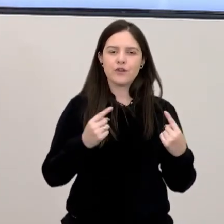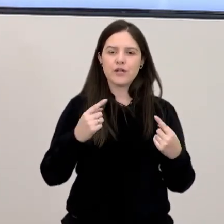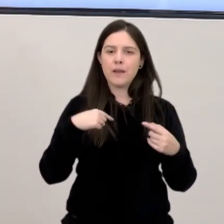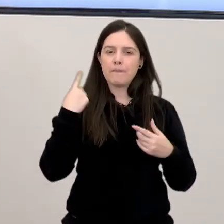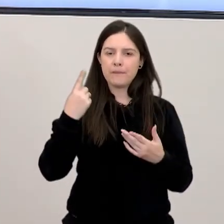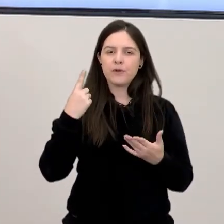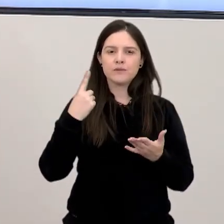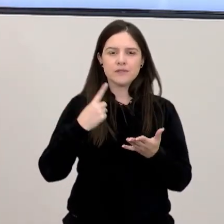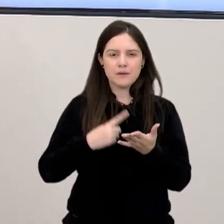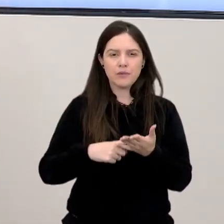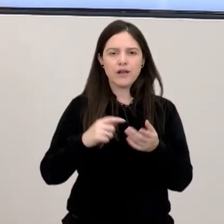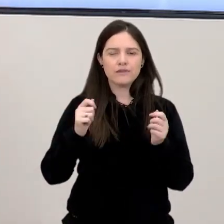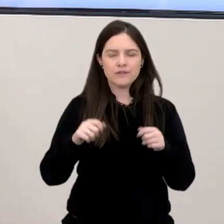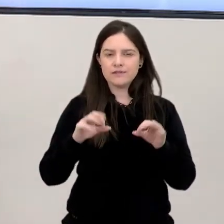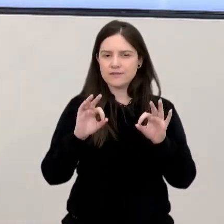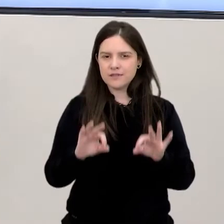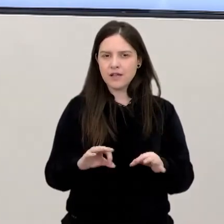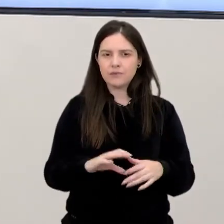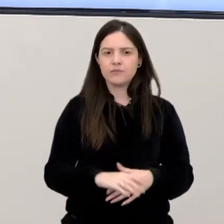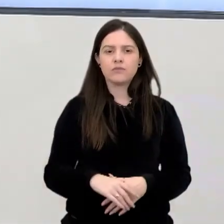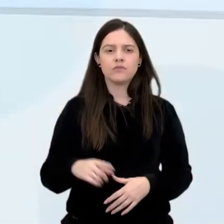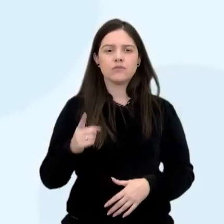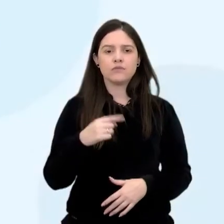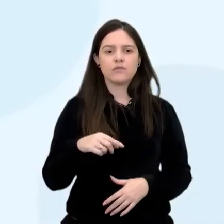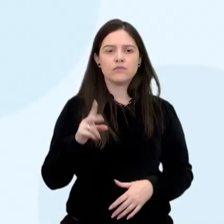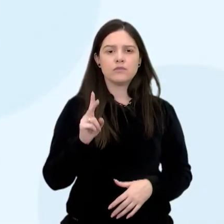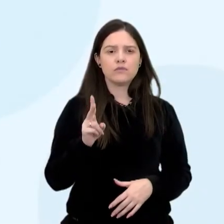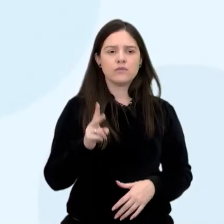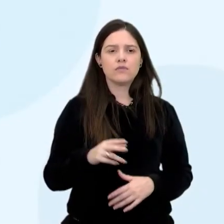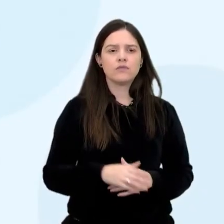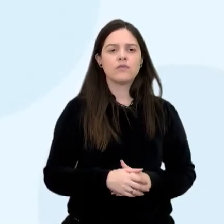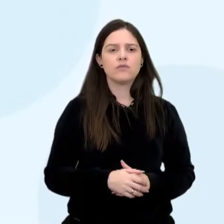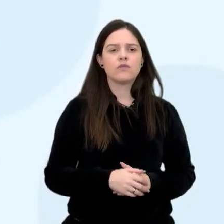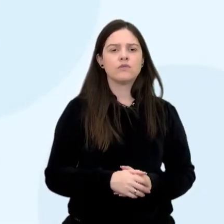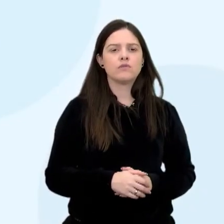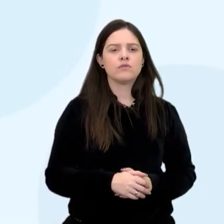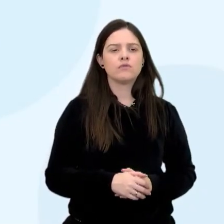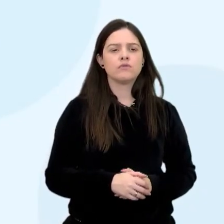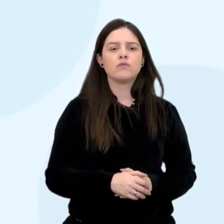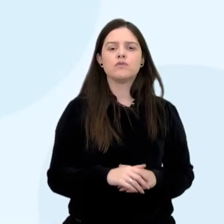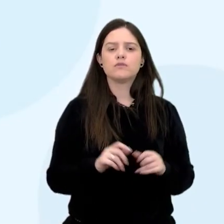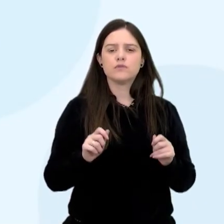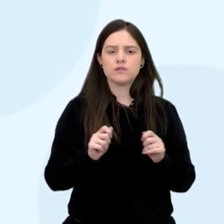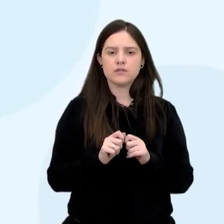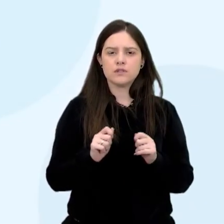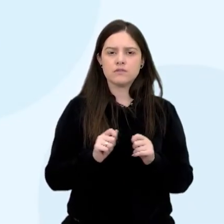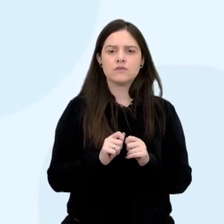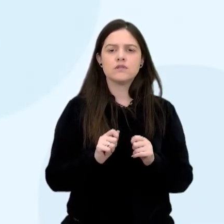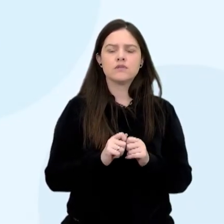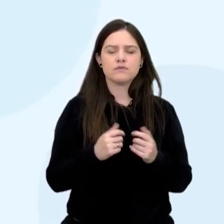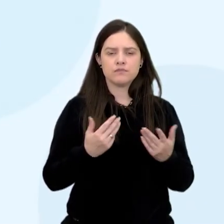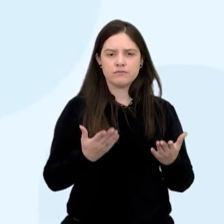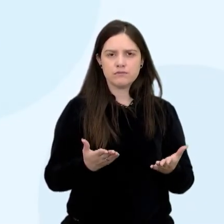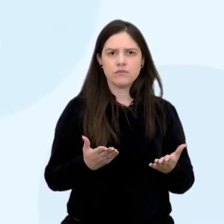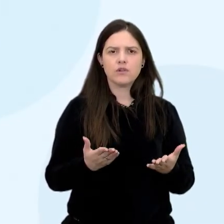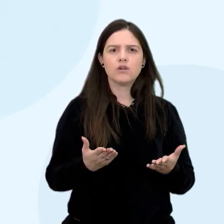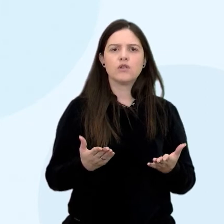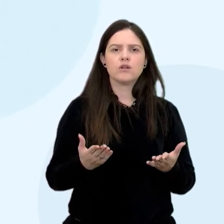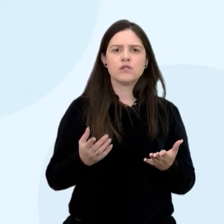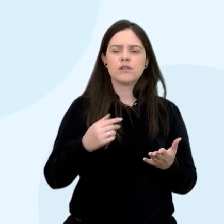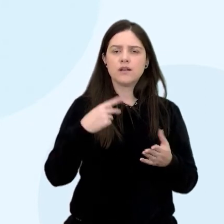escola de vocês, tá certo? Continuando, ó, o que eu vou deixar para vocês? Então, vocês façam essas etapas, tentem construir o